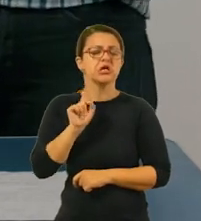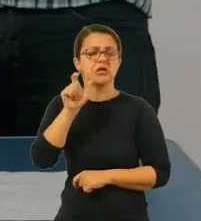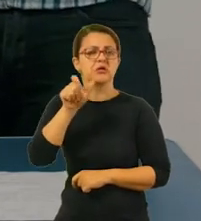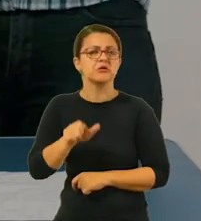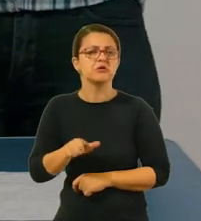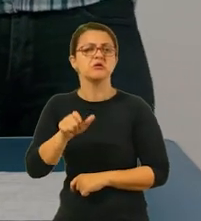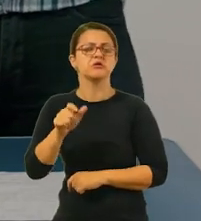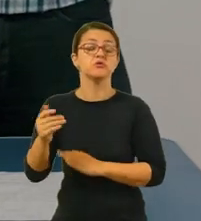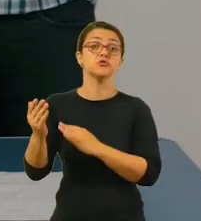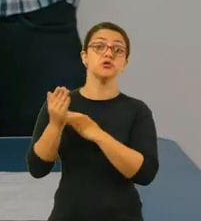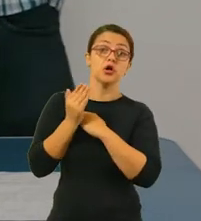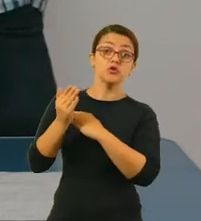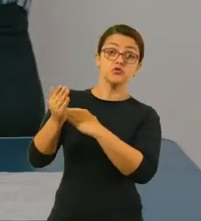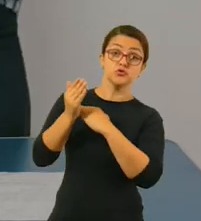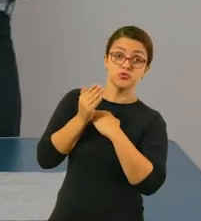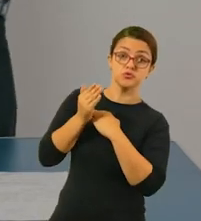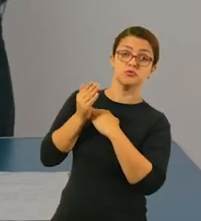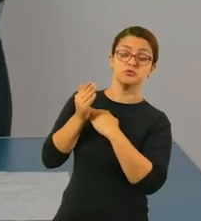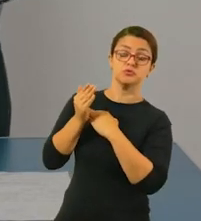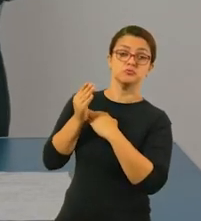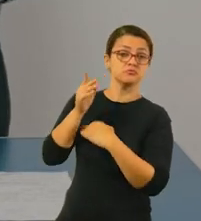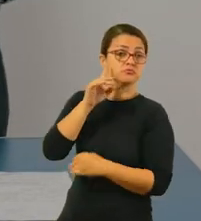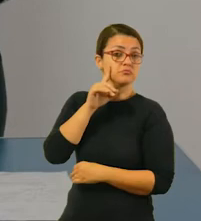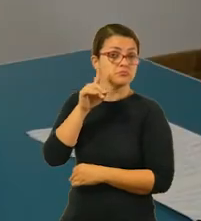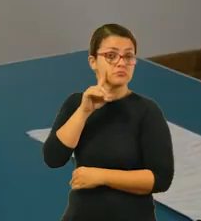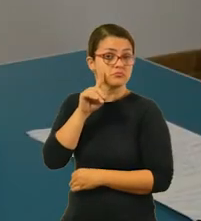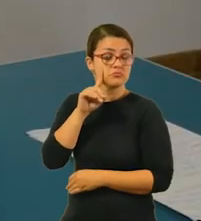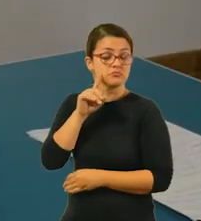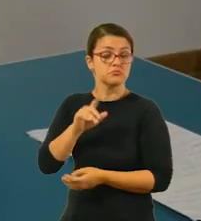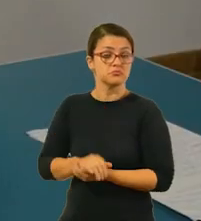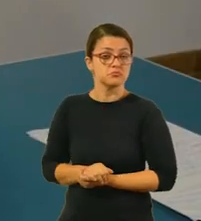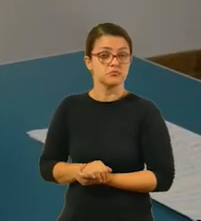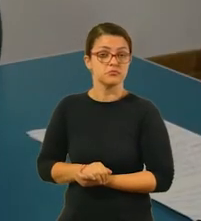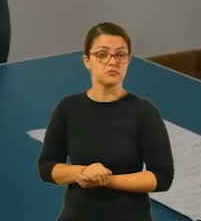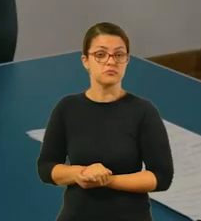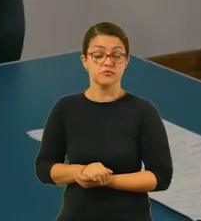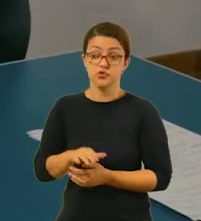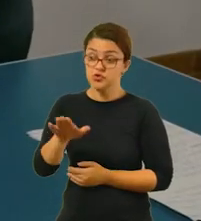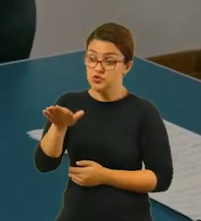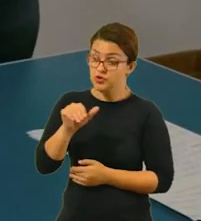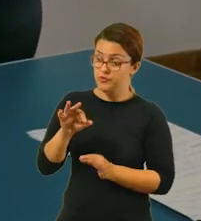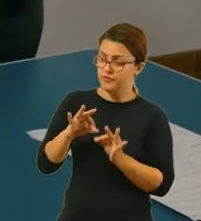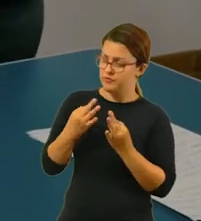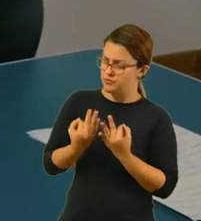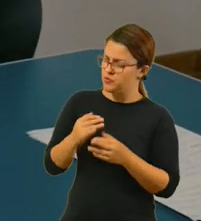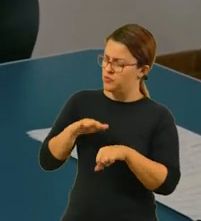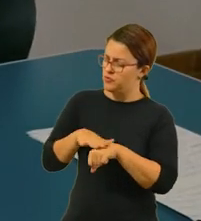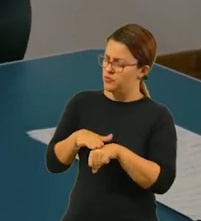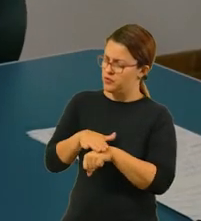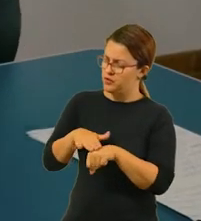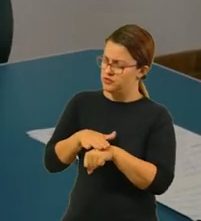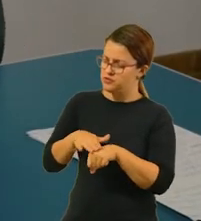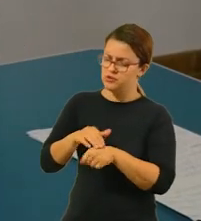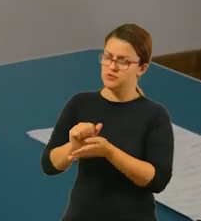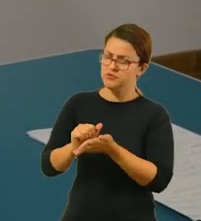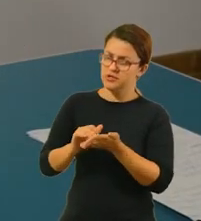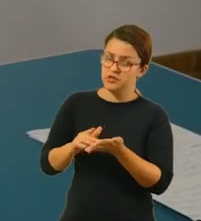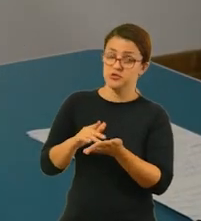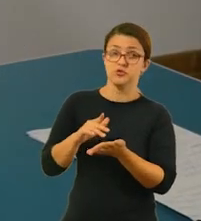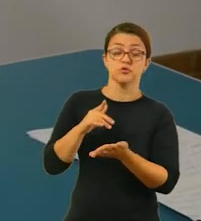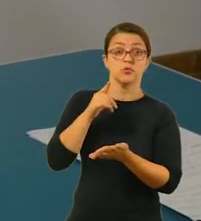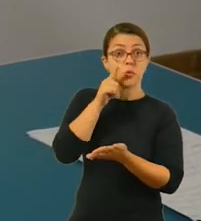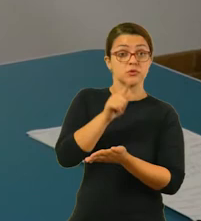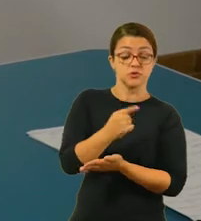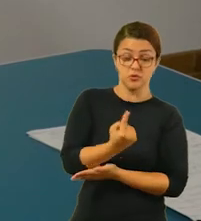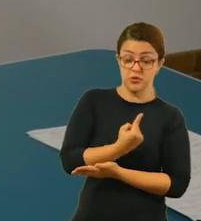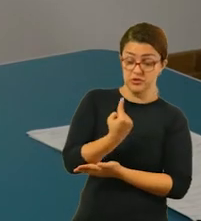sua casa que te ajuda para realizar as suas atividades do dia a dia, né? Então, chama aí a sua família, conversem com eles sobre as atividades que você